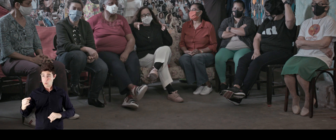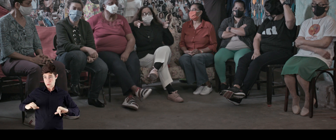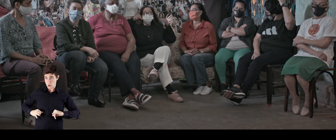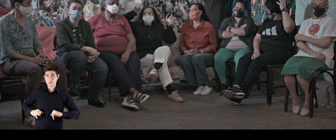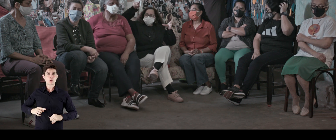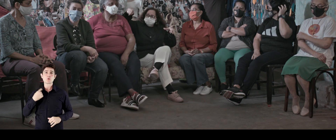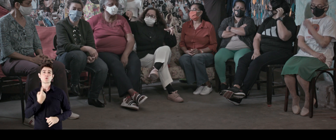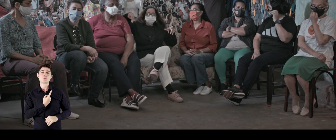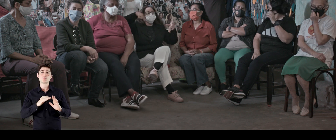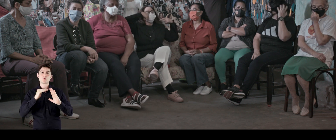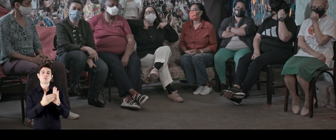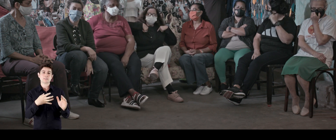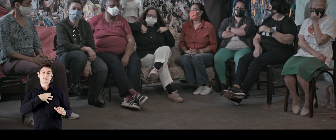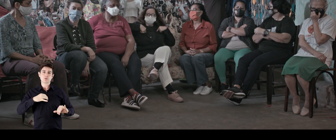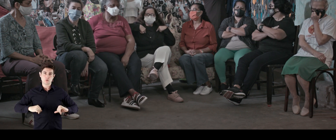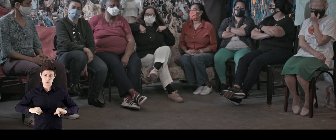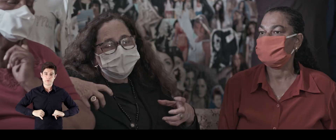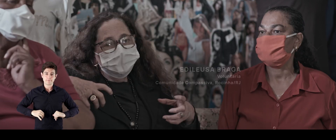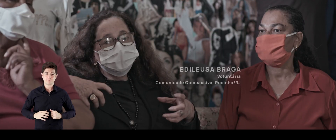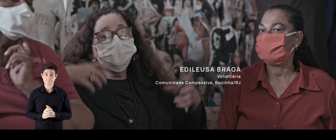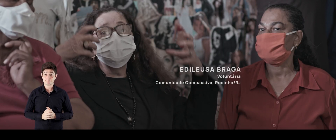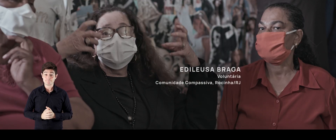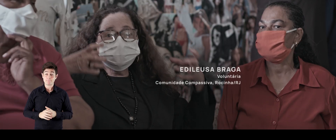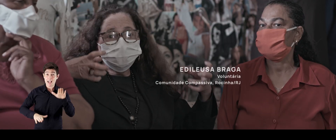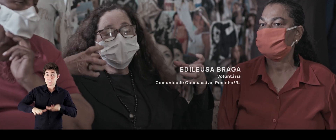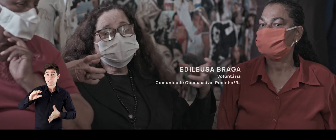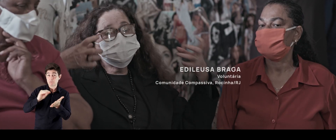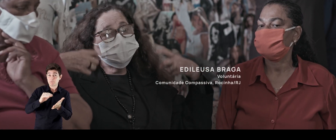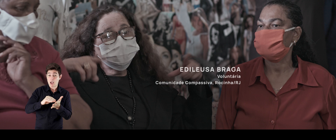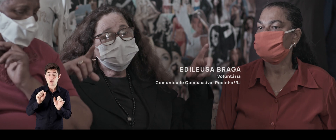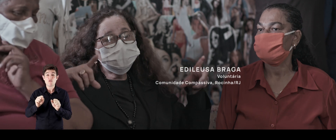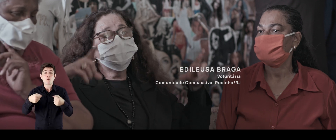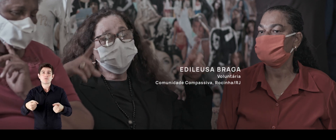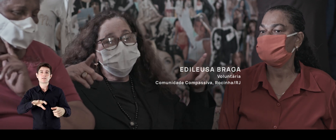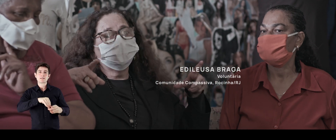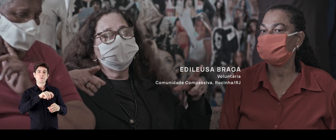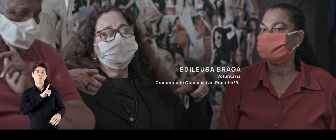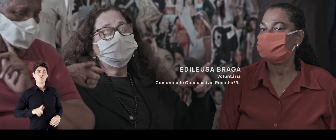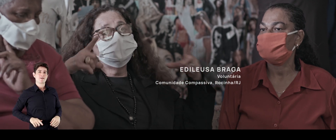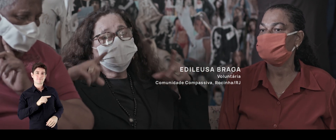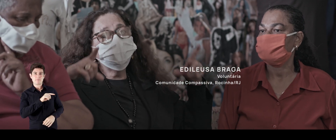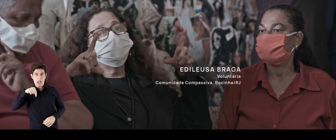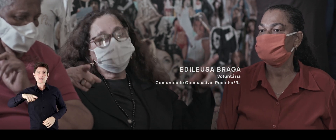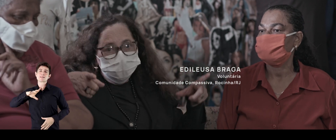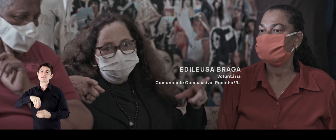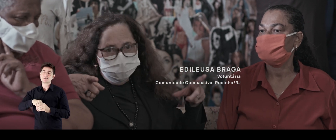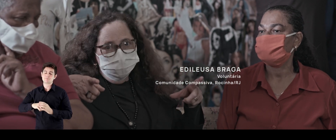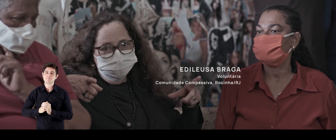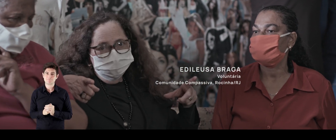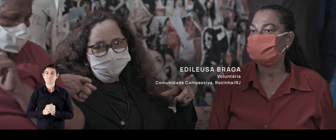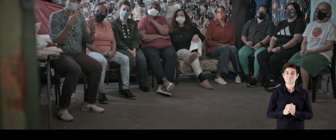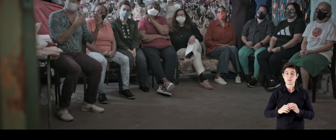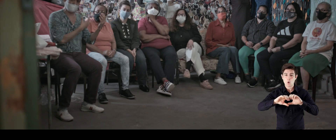juntos. O sofrimento de um é de todos. Enquanto que essa força, às vezes, eu sinto que falta dentro do poder